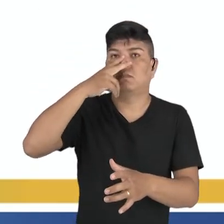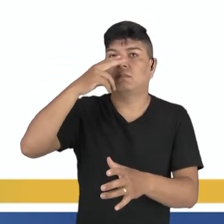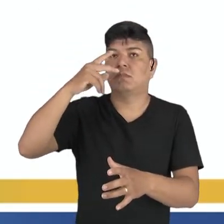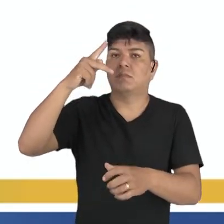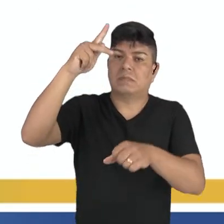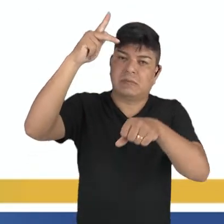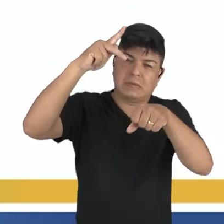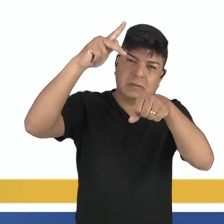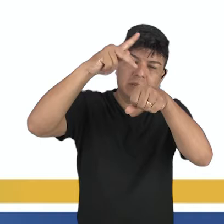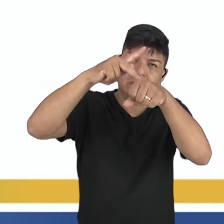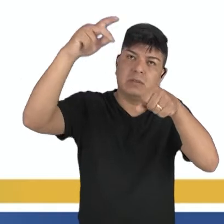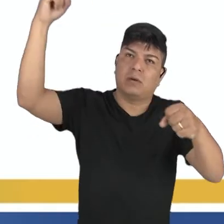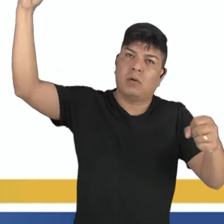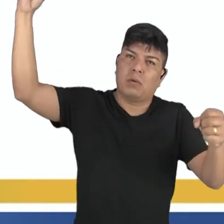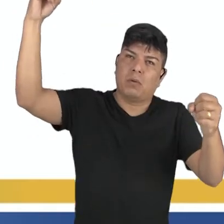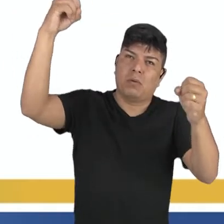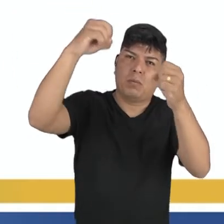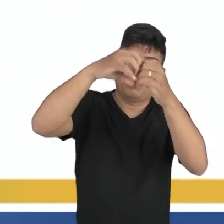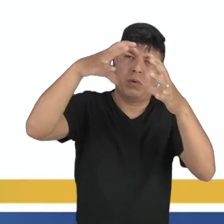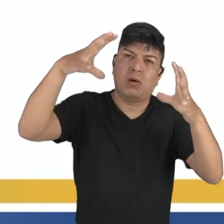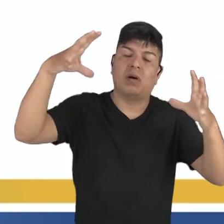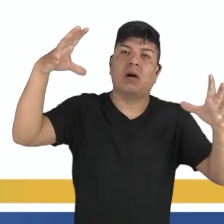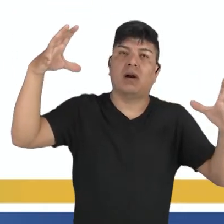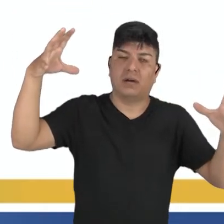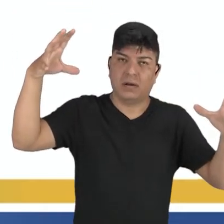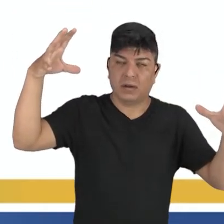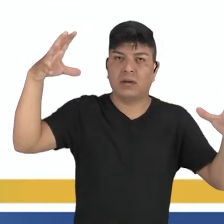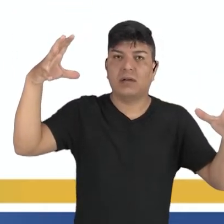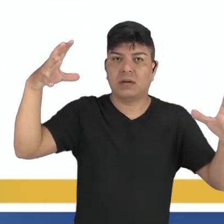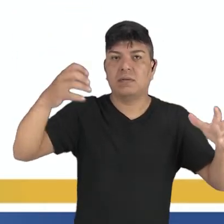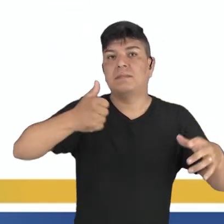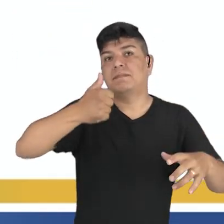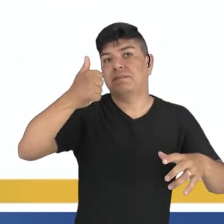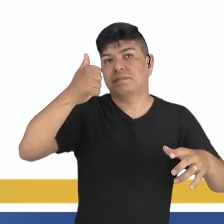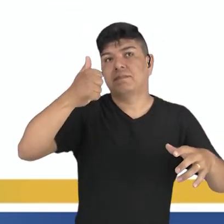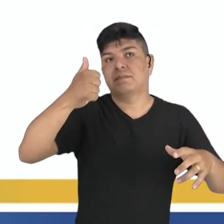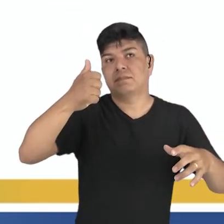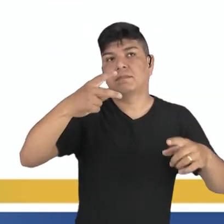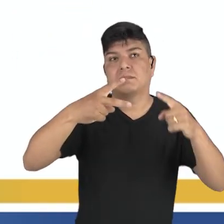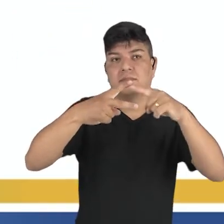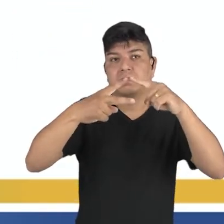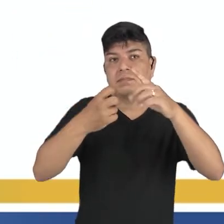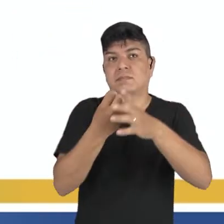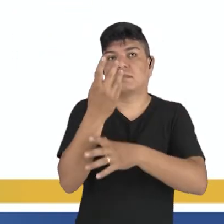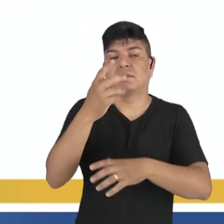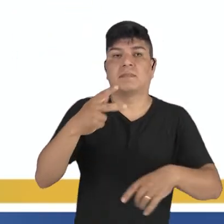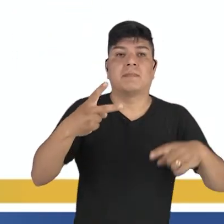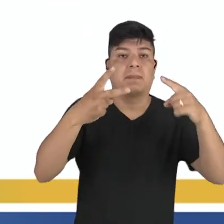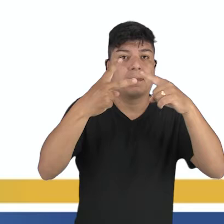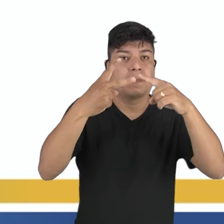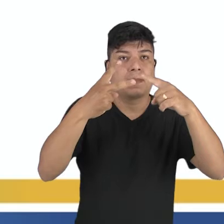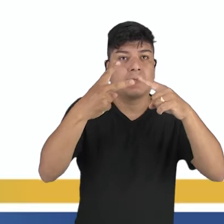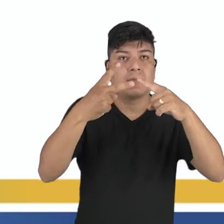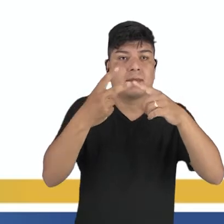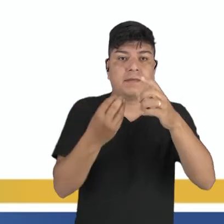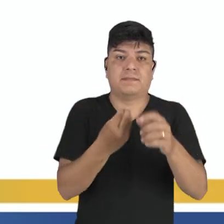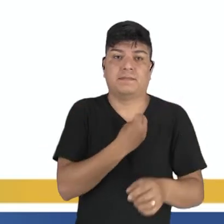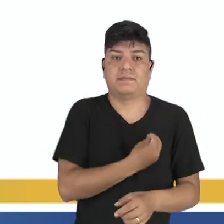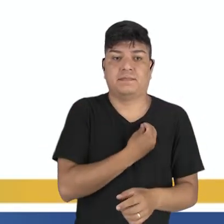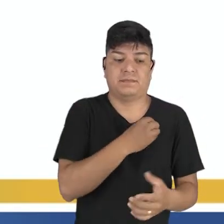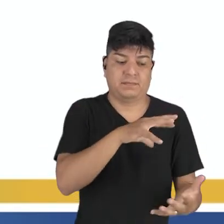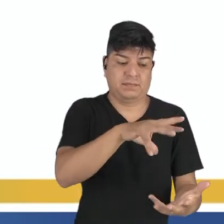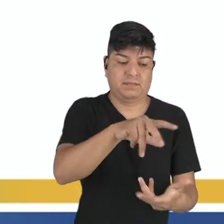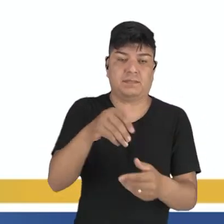de um meteoro de grandes dimensões. Essa é a primeira versão da vida semeada de outro lugar. A segunda versão fala que a vida na Terra